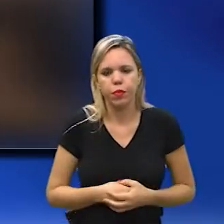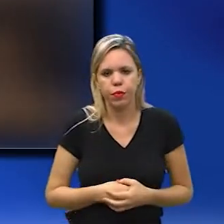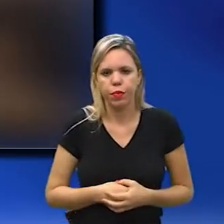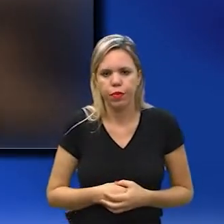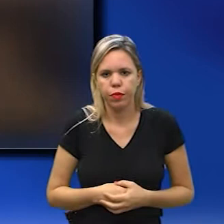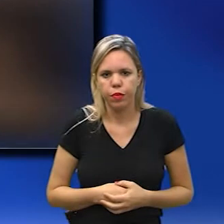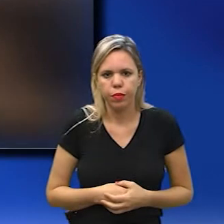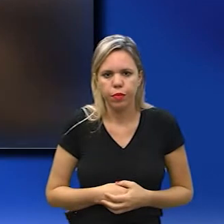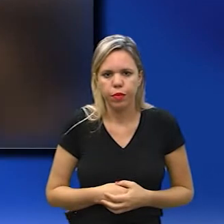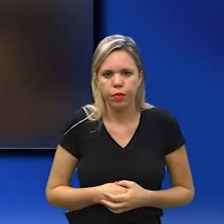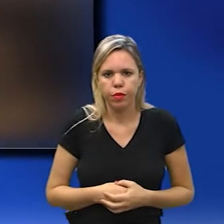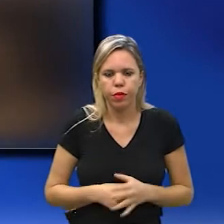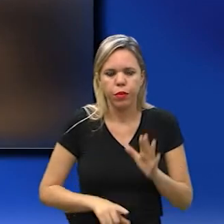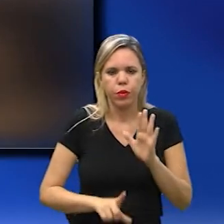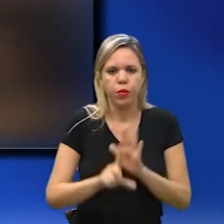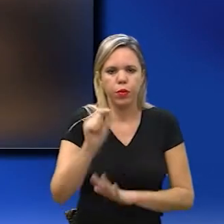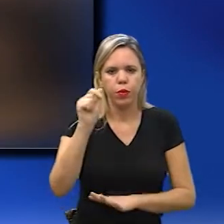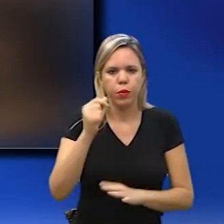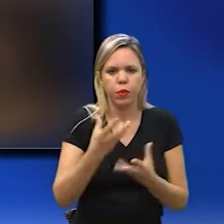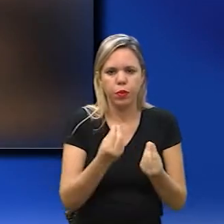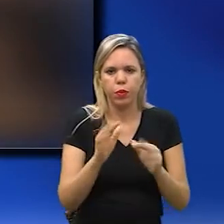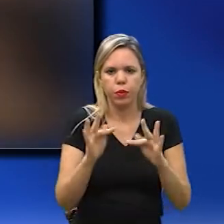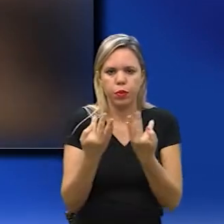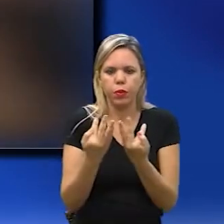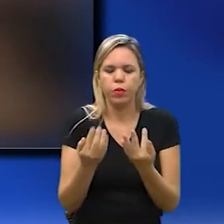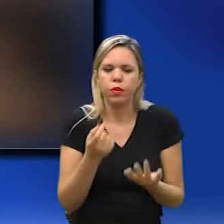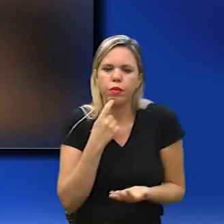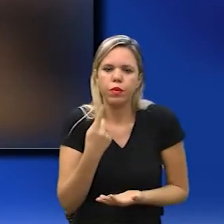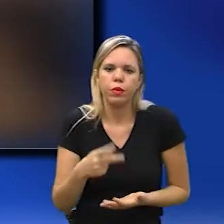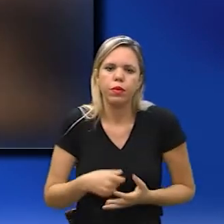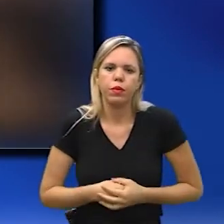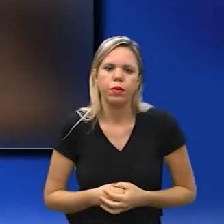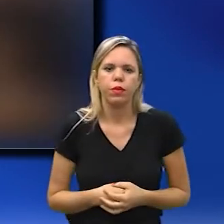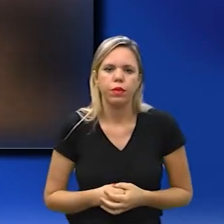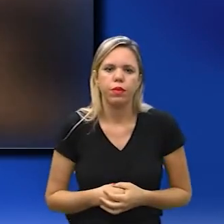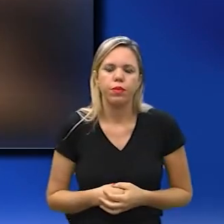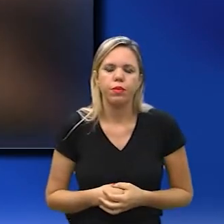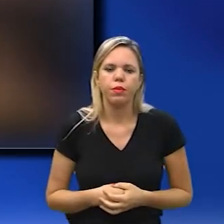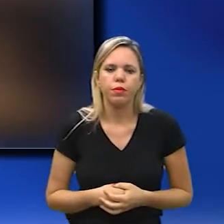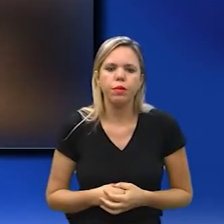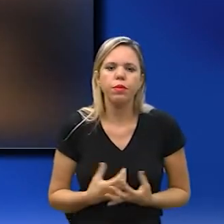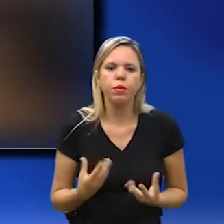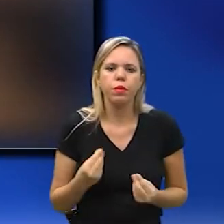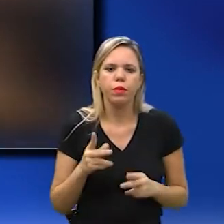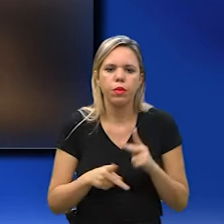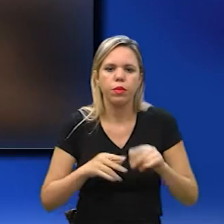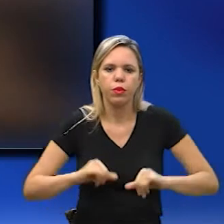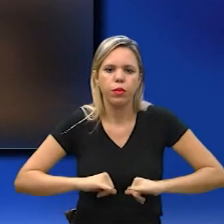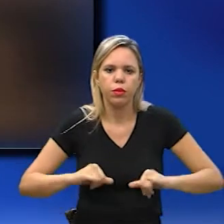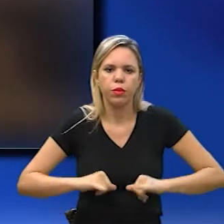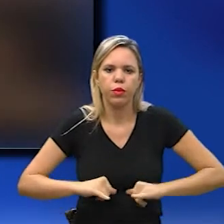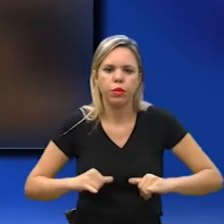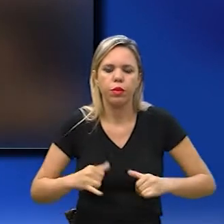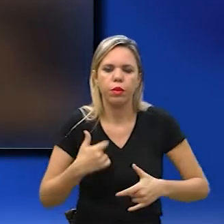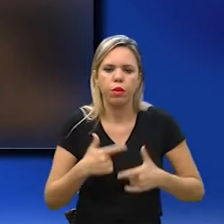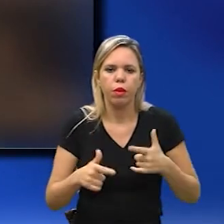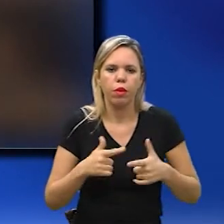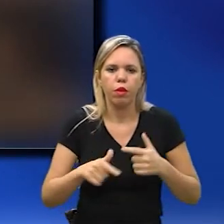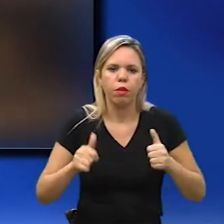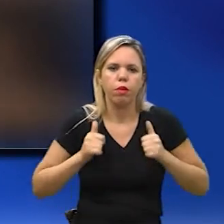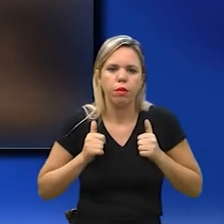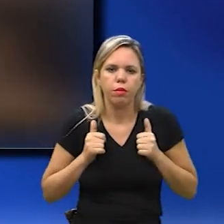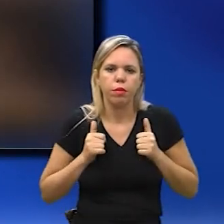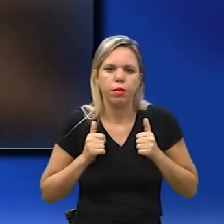população, na renda de muitas famílias campineiras. muita gente sofrendo com o drama